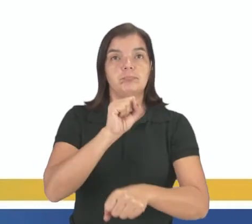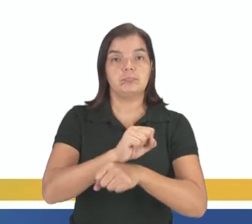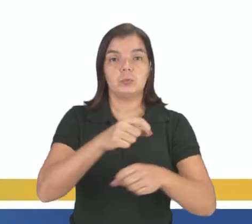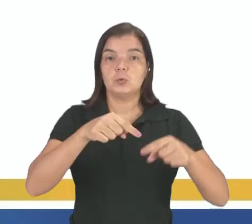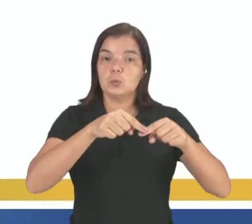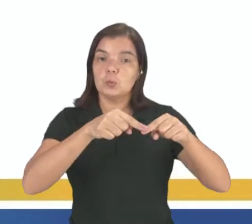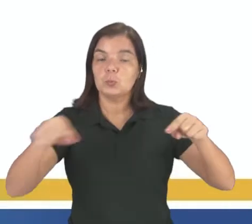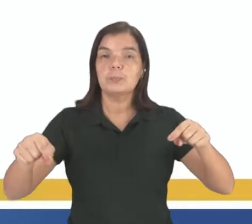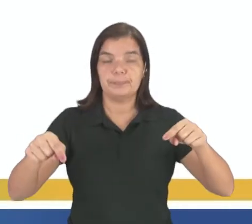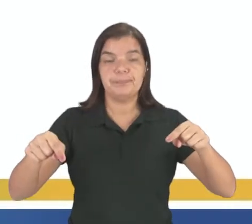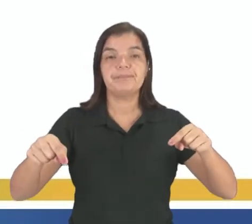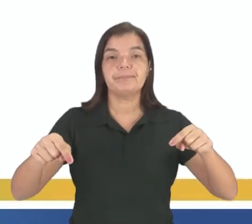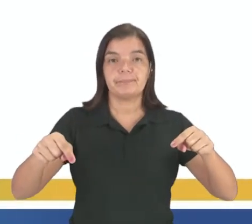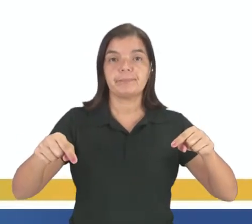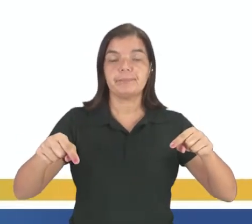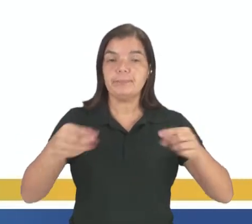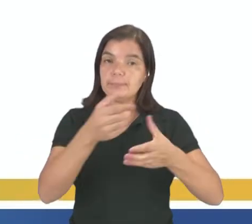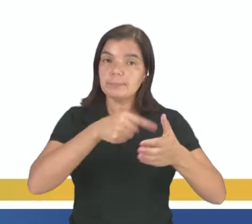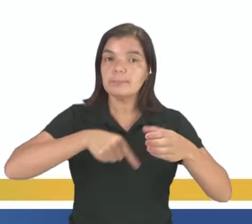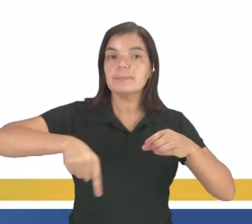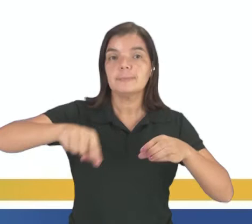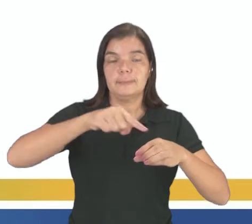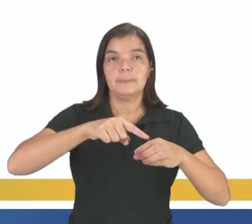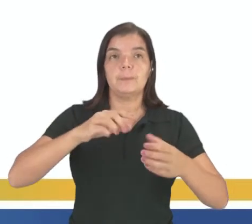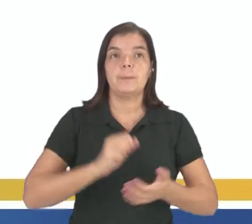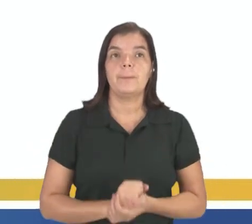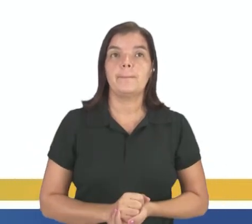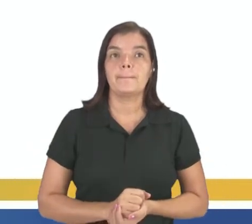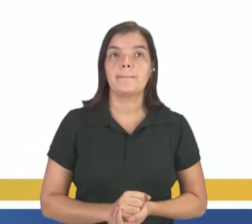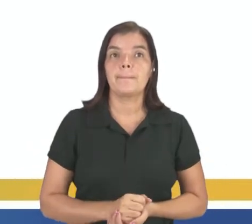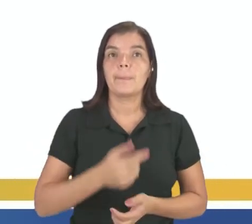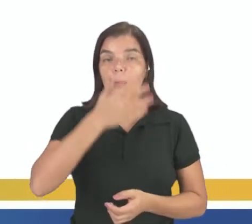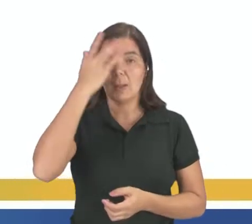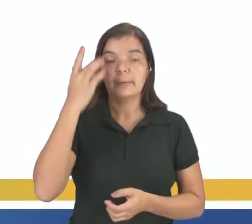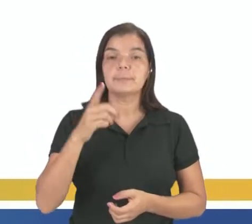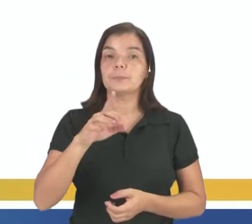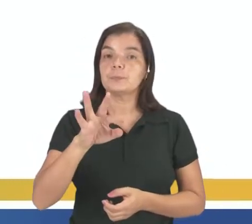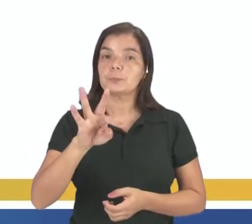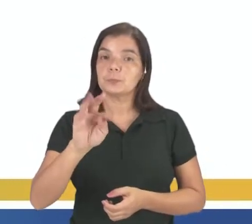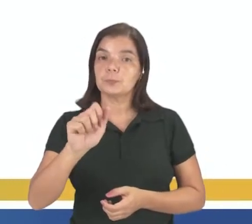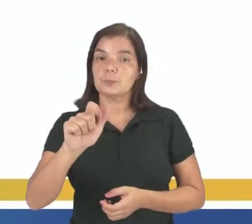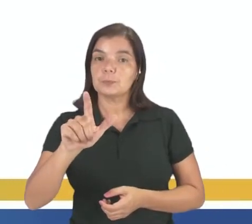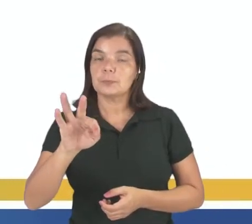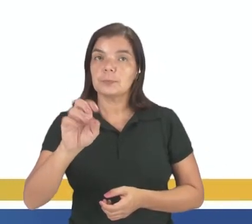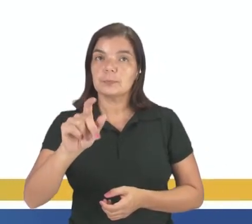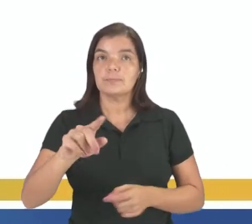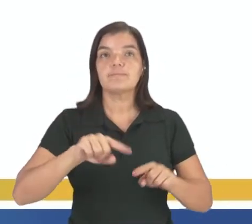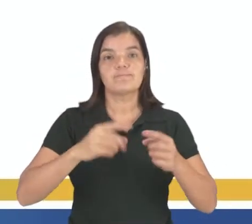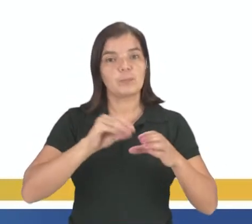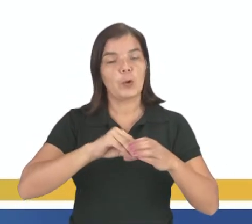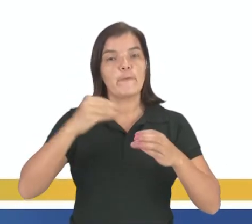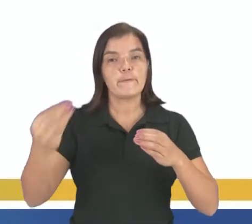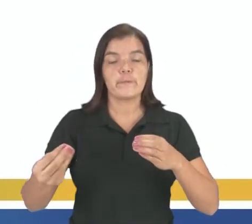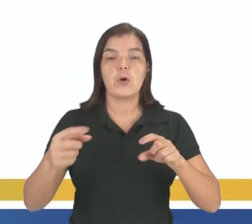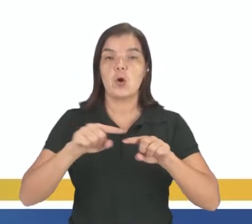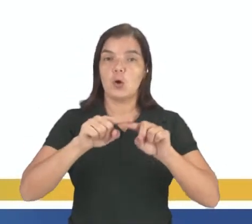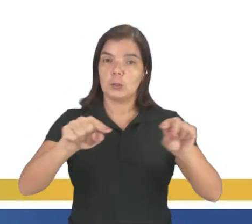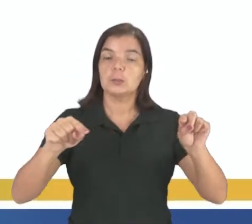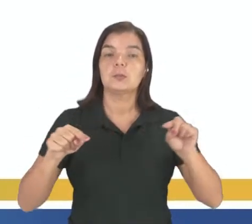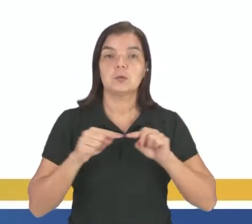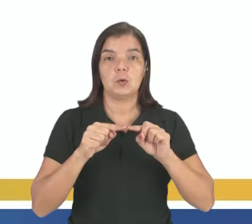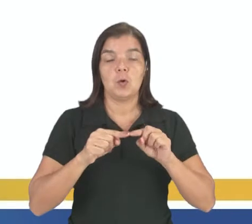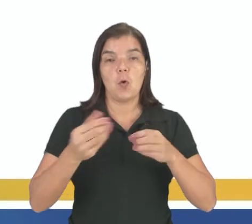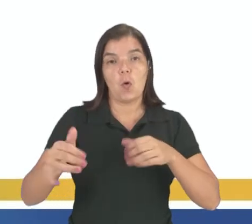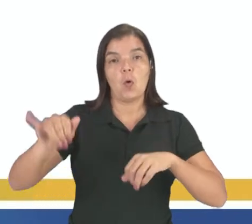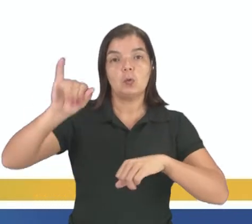sobre a linha no local em que saiu da quadra é O Executor do tiro lateral Pode pisar fora da quadra dentro da